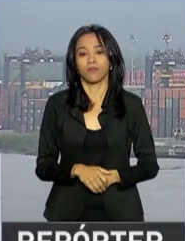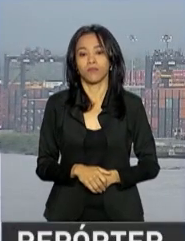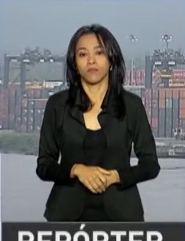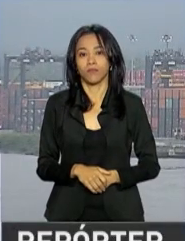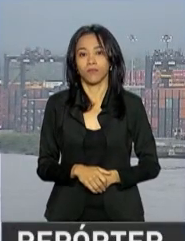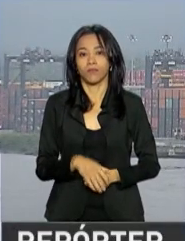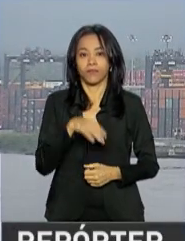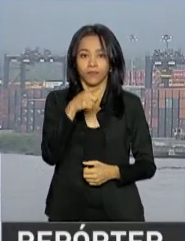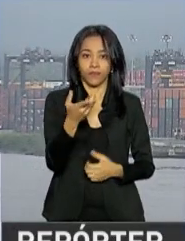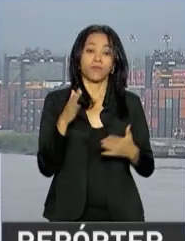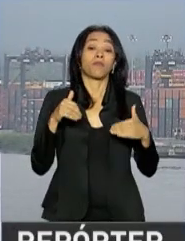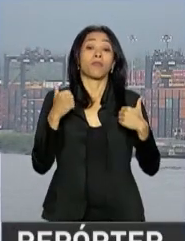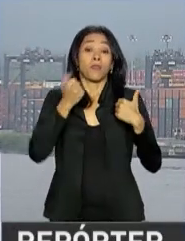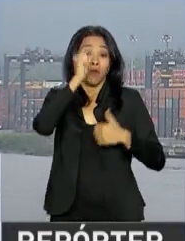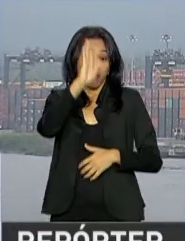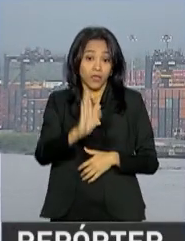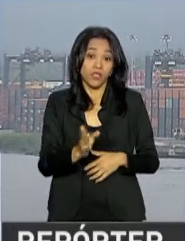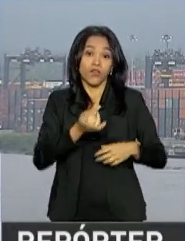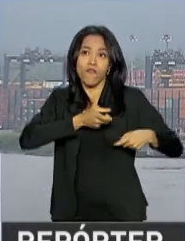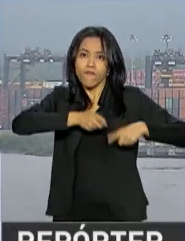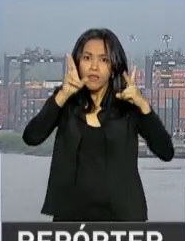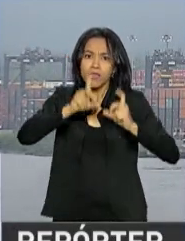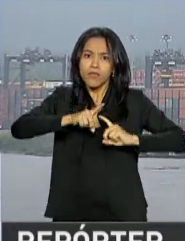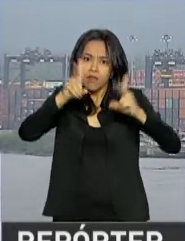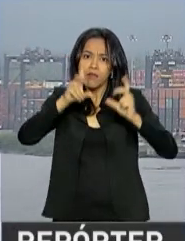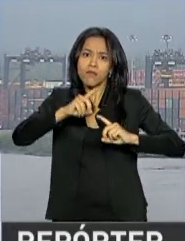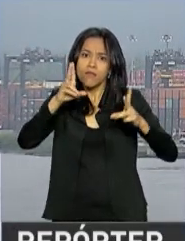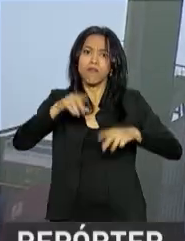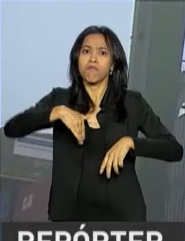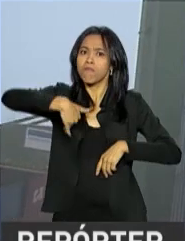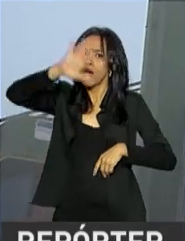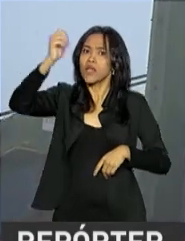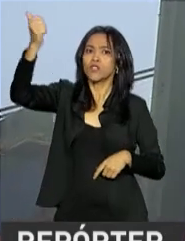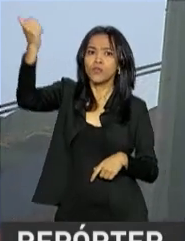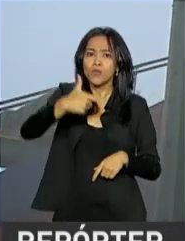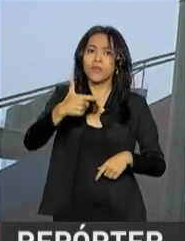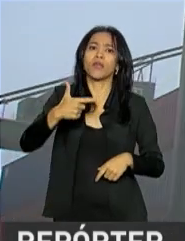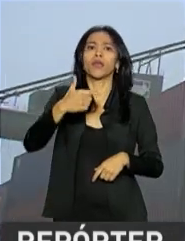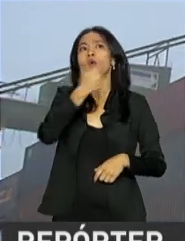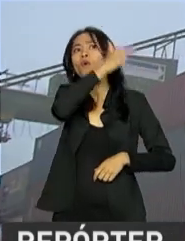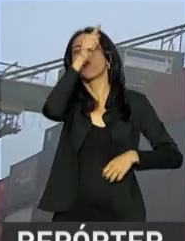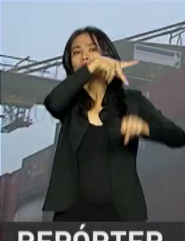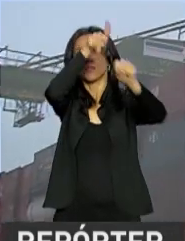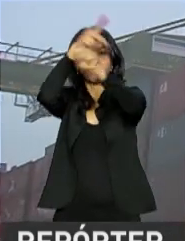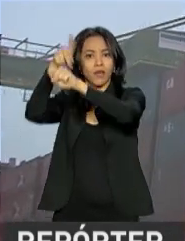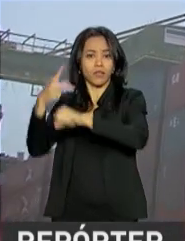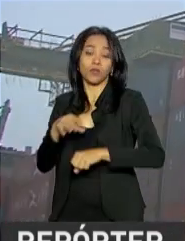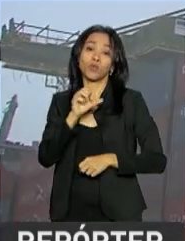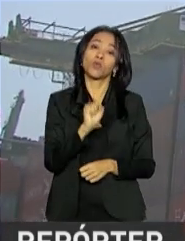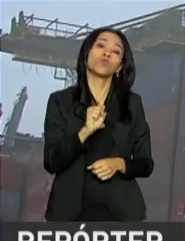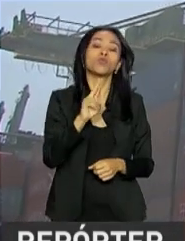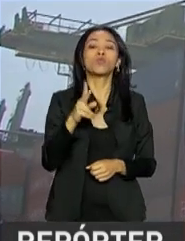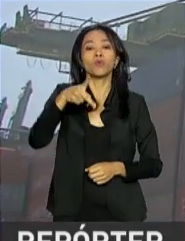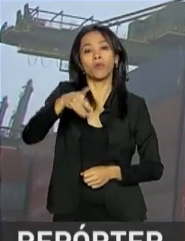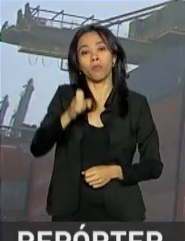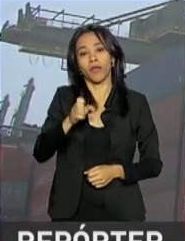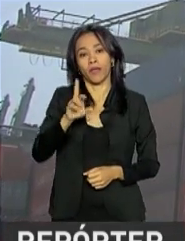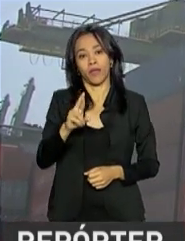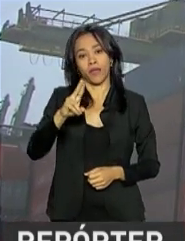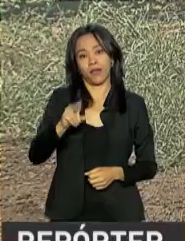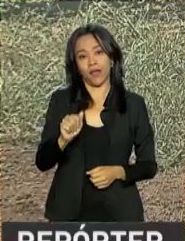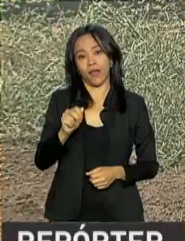o brasil exportou mais do que importou de outros países em maio o superávit no mês foi de quase 6 bilhões